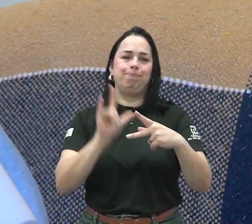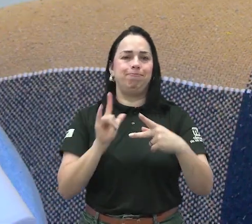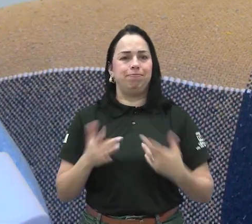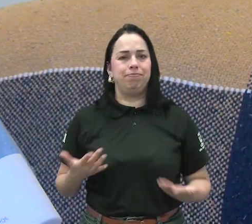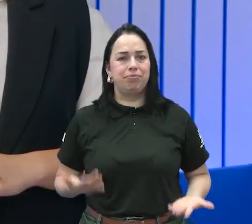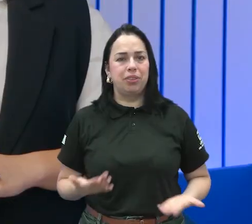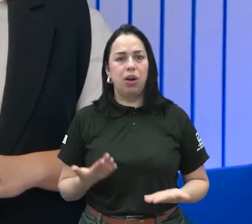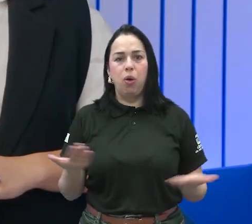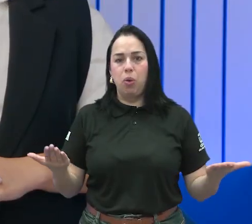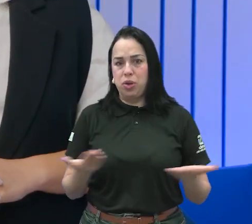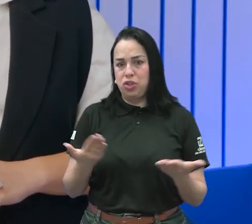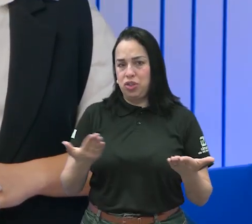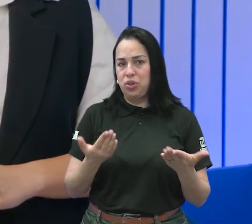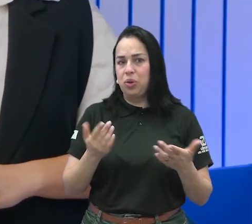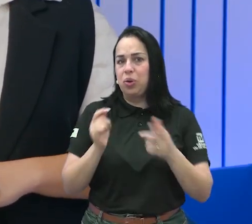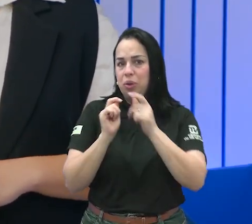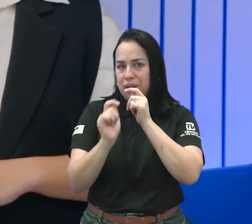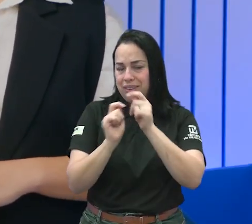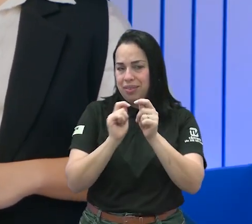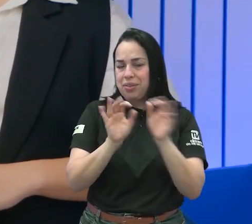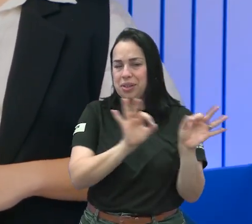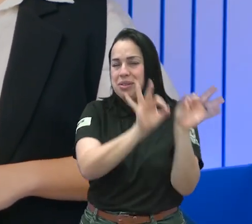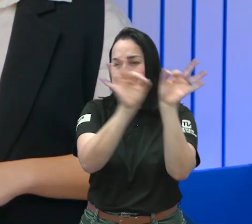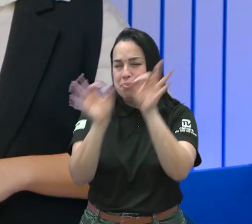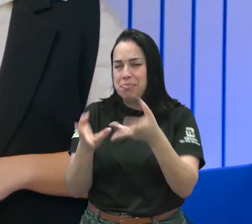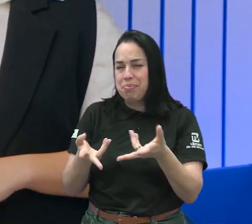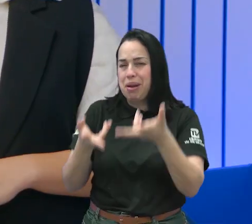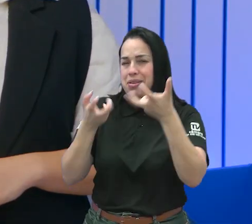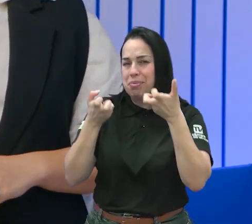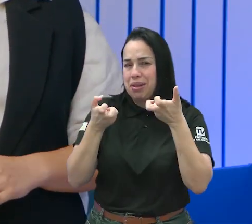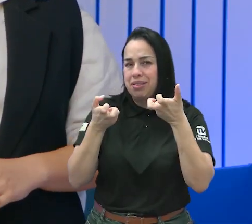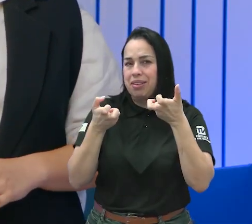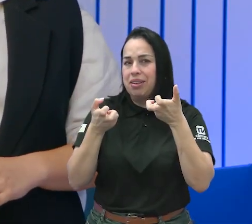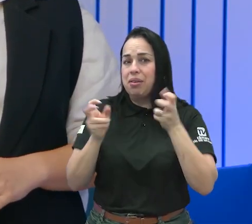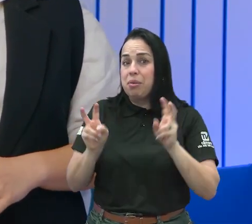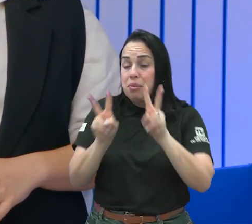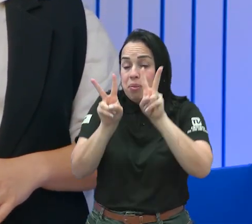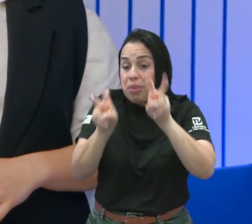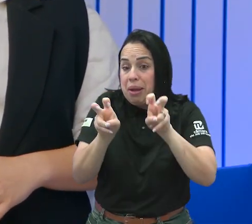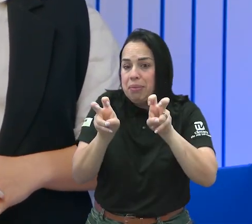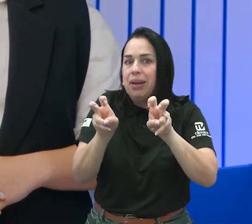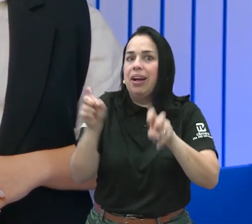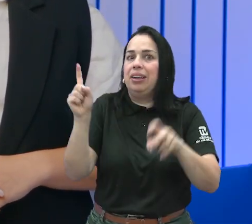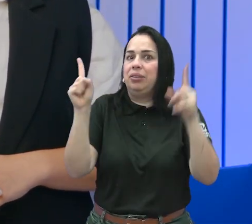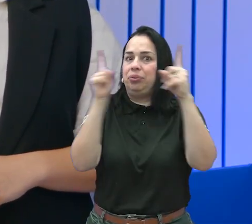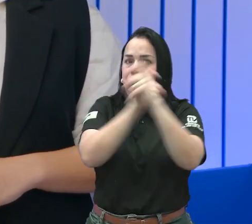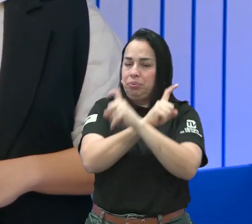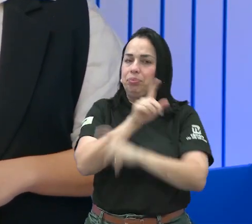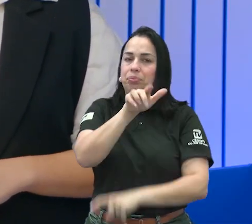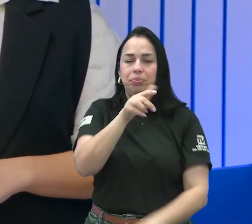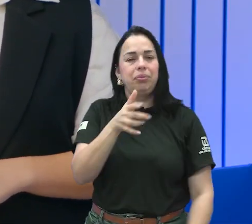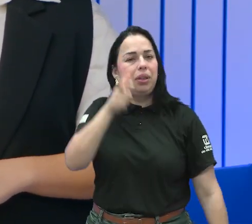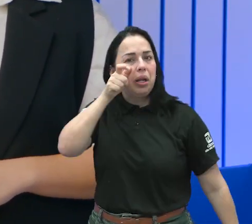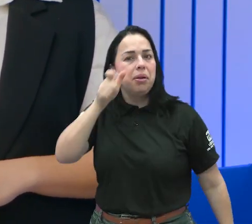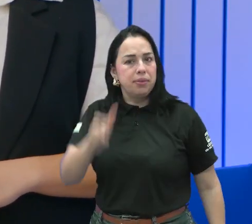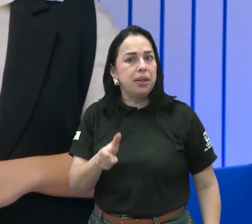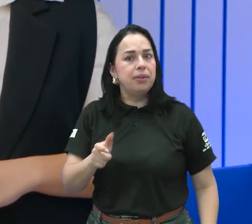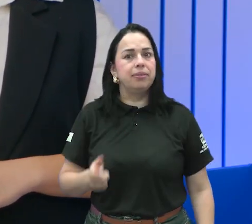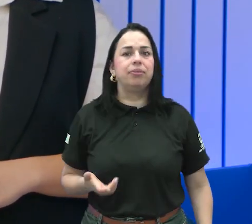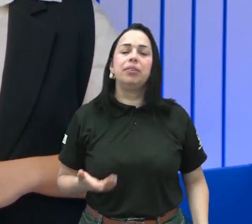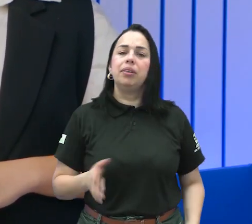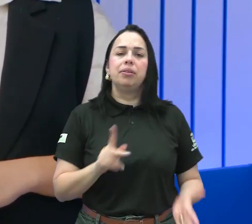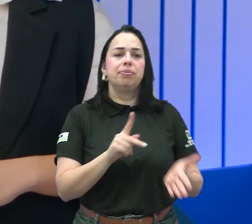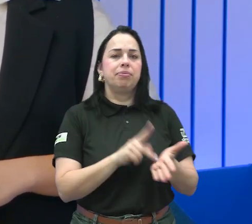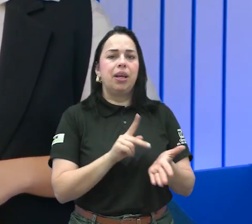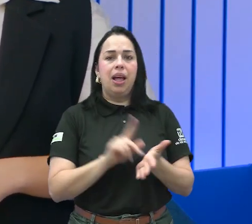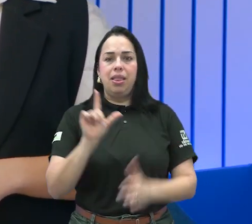José. Logo no começo do programa, na reportagem, já deu para ver que não é um assunto dos mais simples, mas que desperta muito